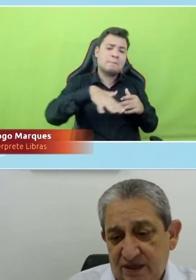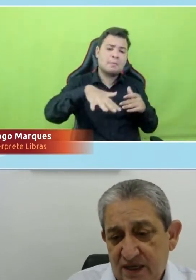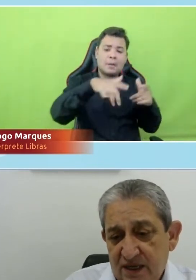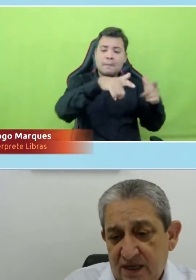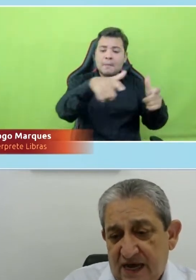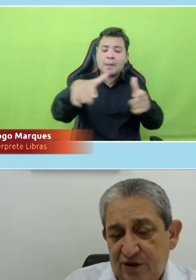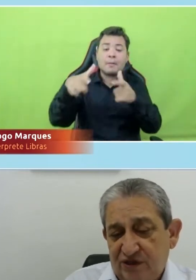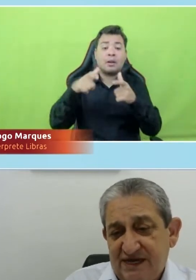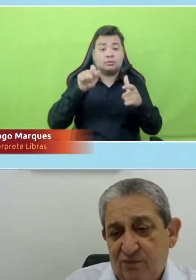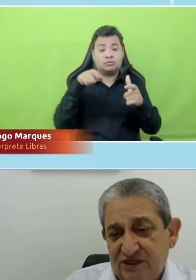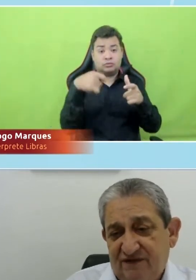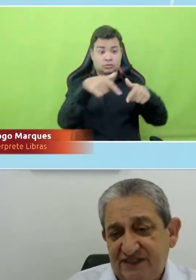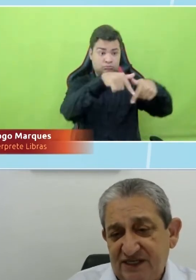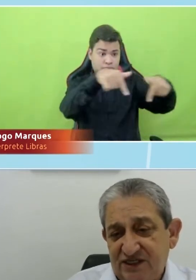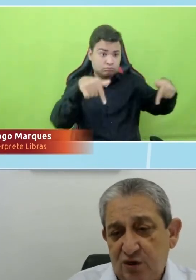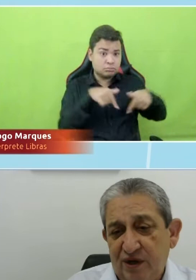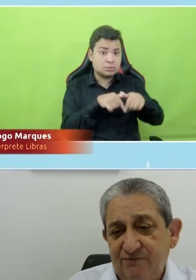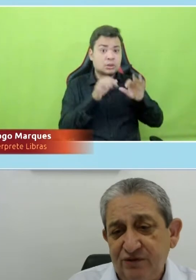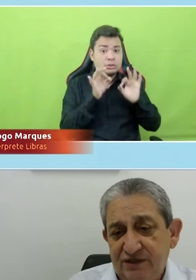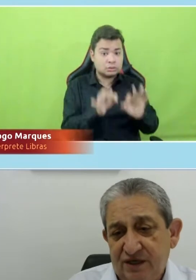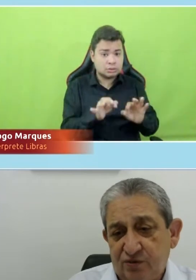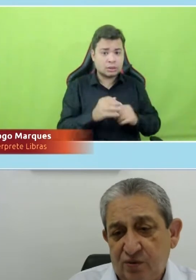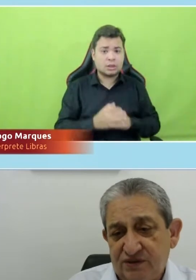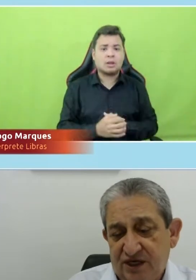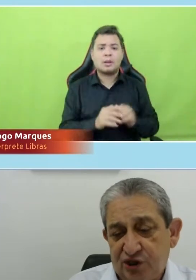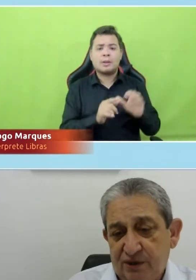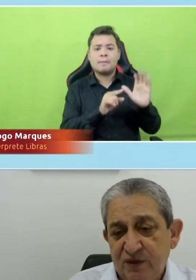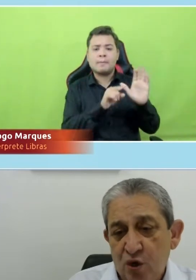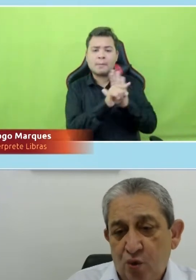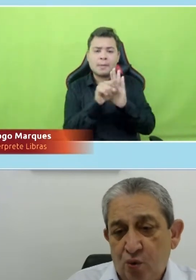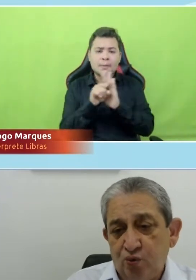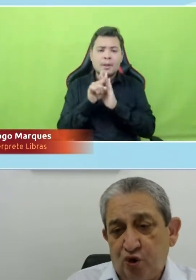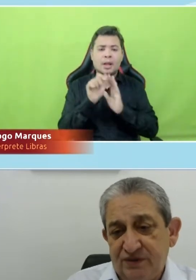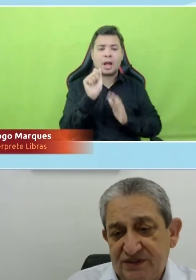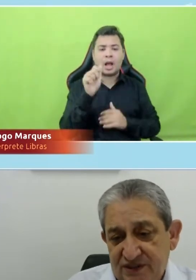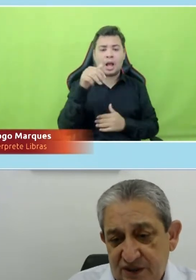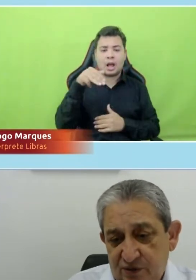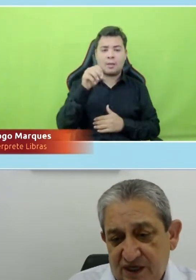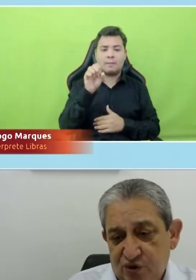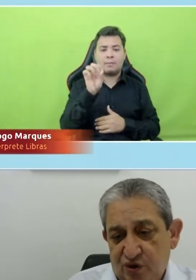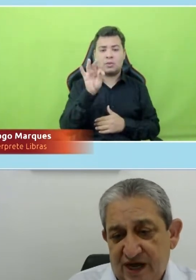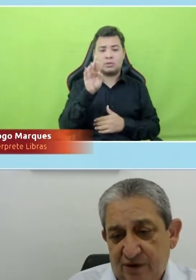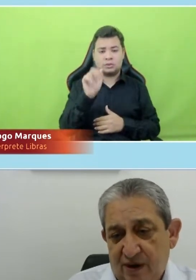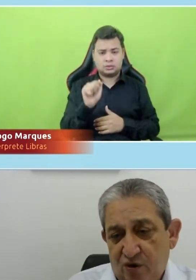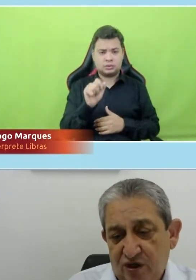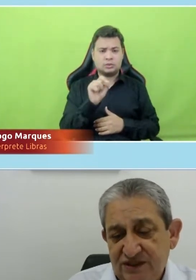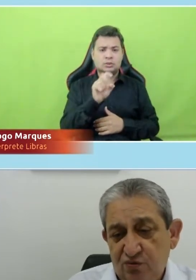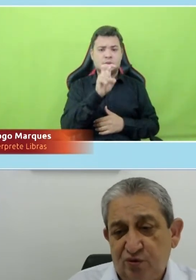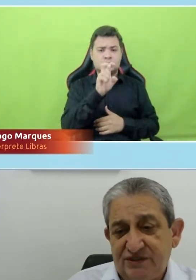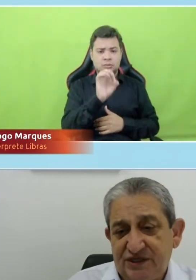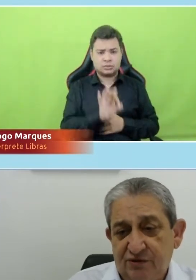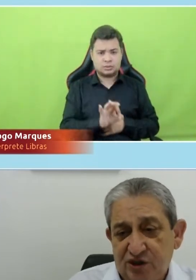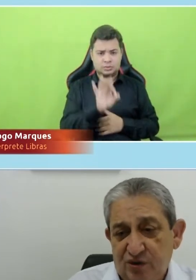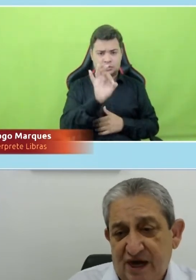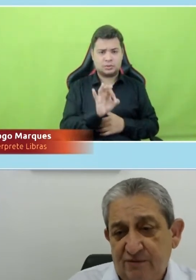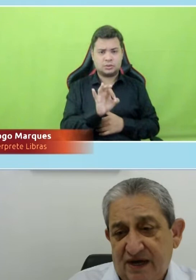quilombolas, a nossa amostra vai ser de 50%, ou seja, um domicílio questionário amostra, um domicílio questionário básico.